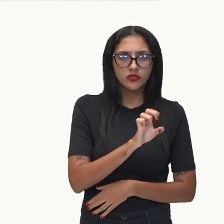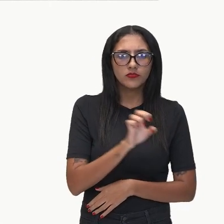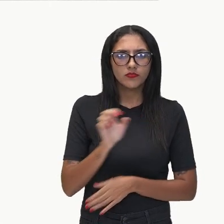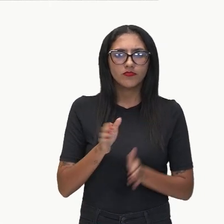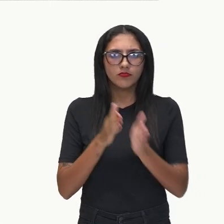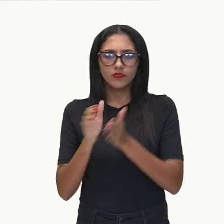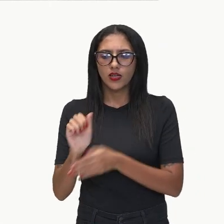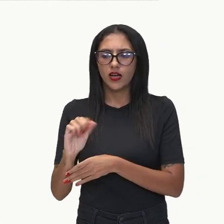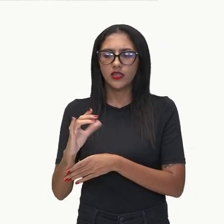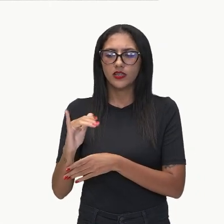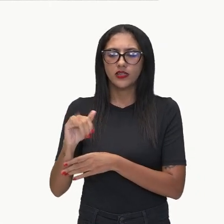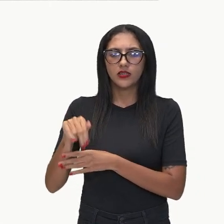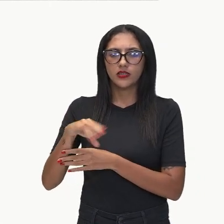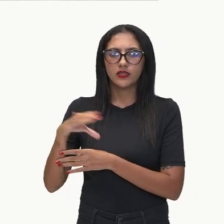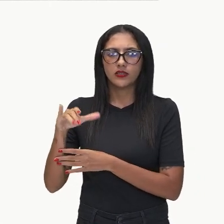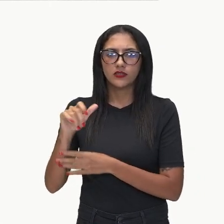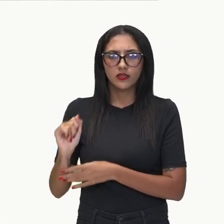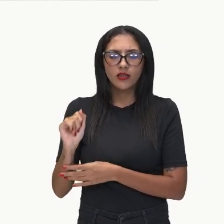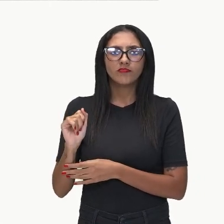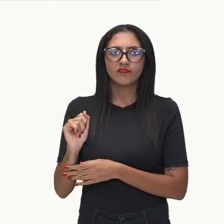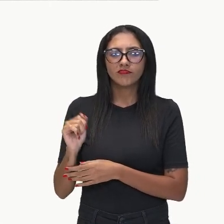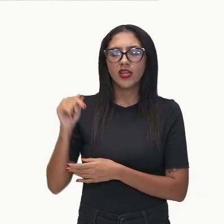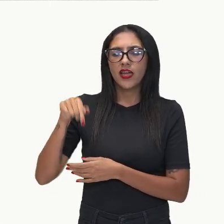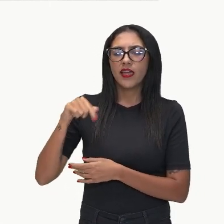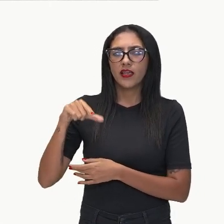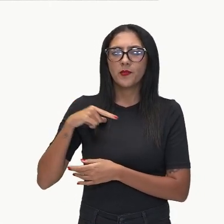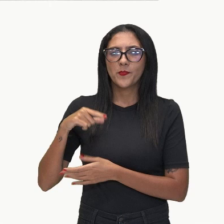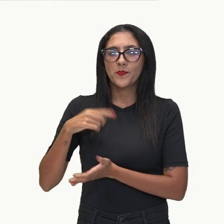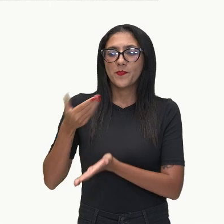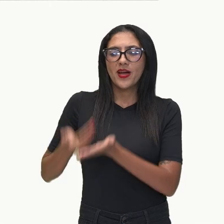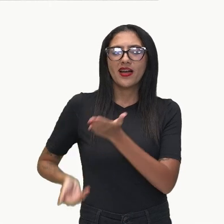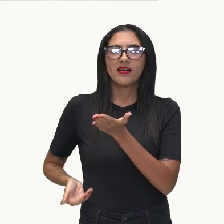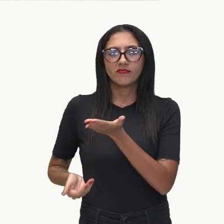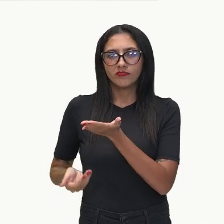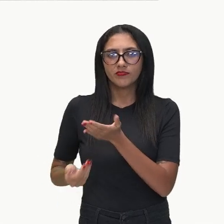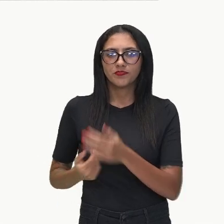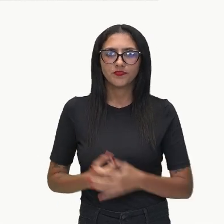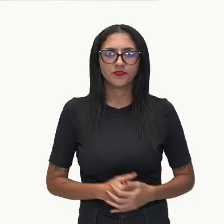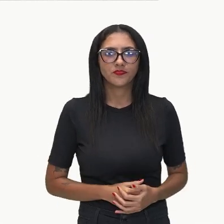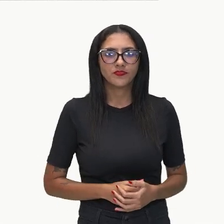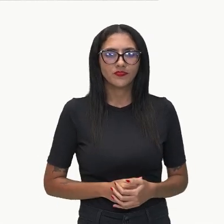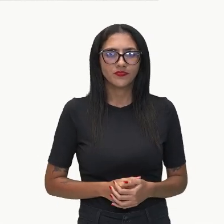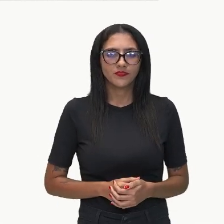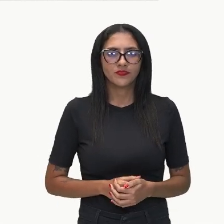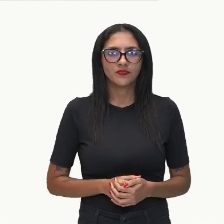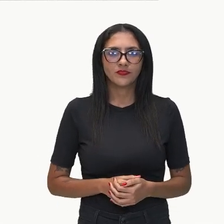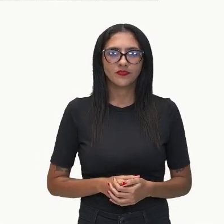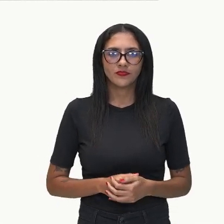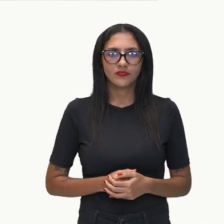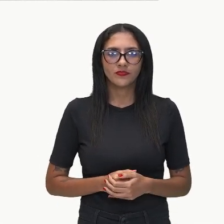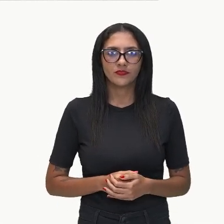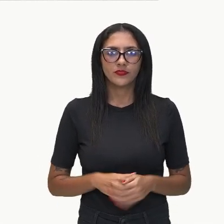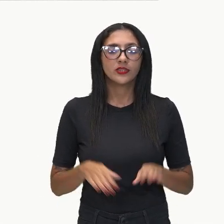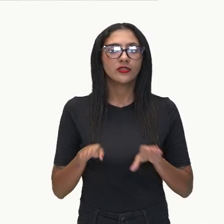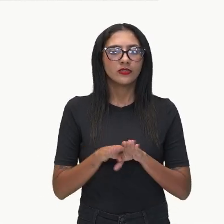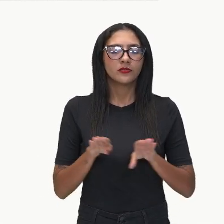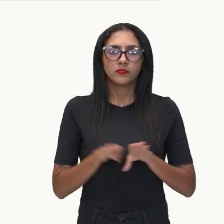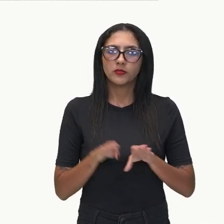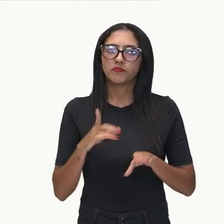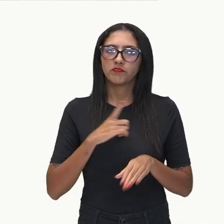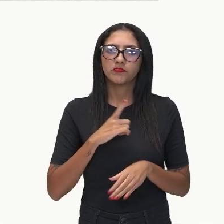a gente falou antes, a Tríplice Aliança. Além disso, lá como um